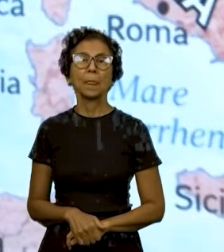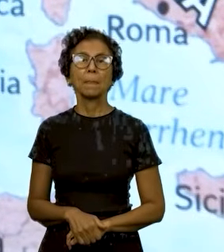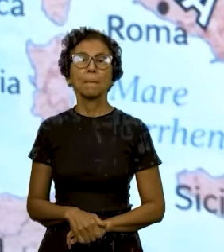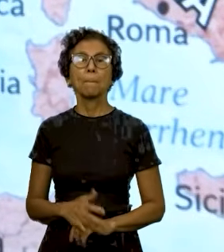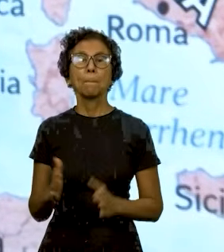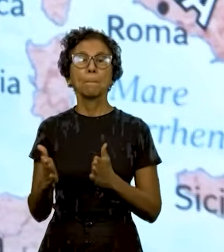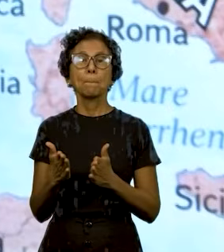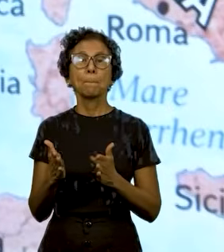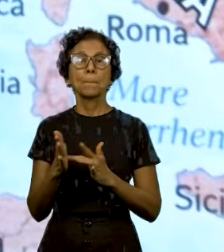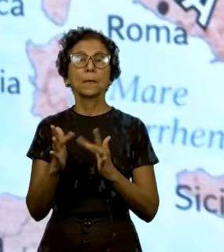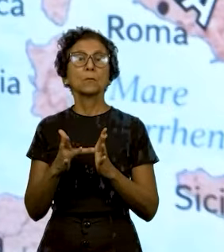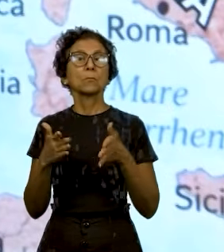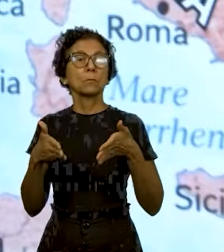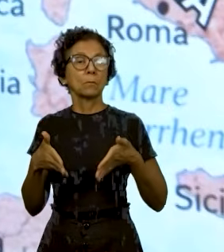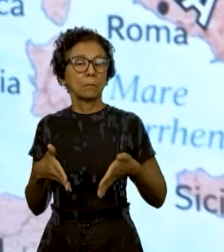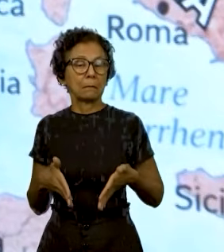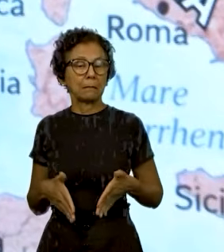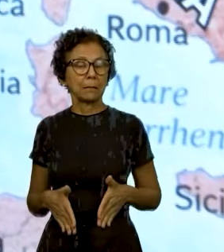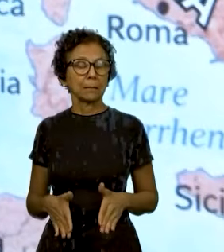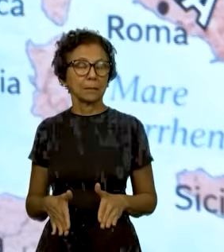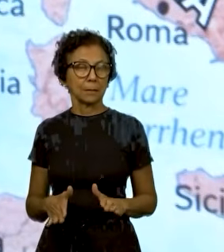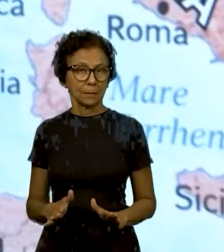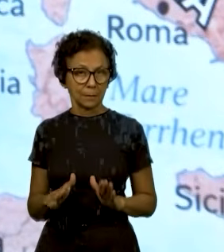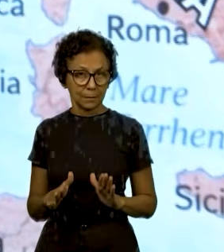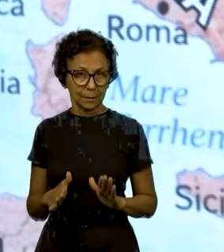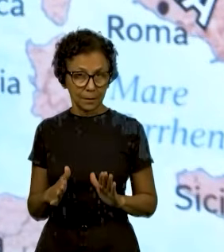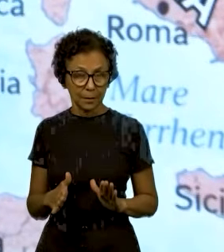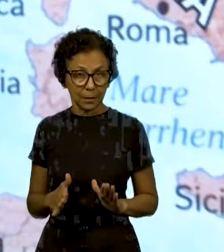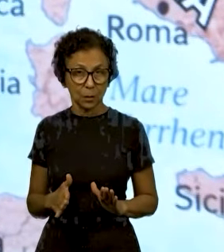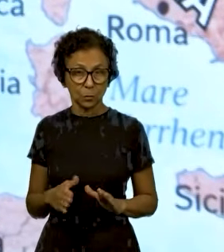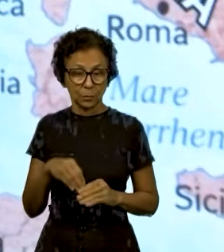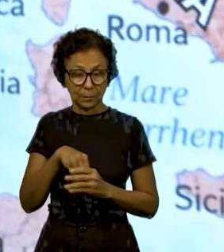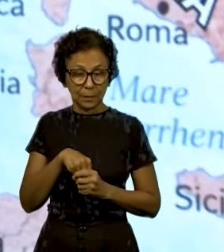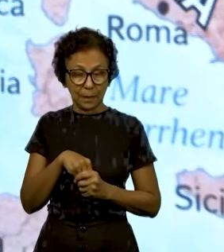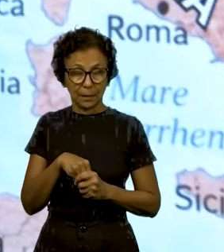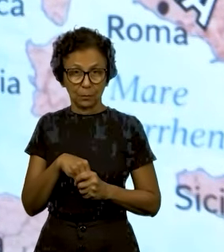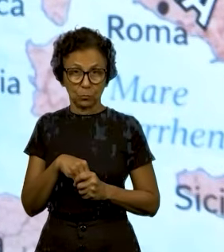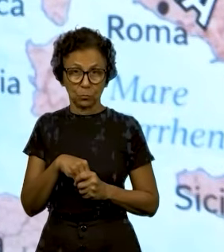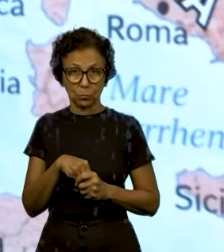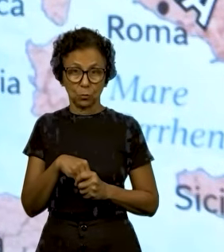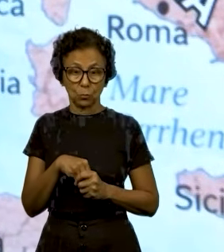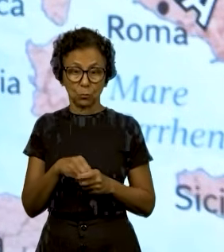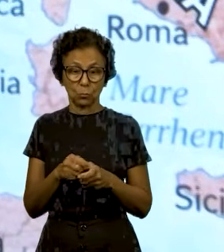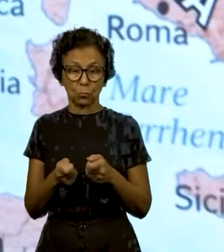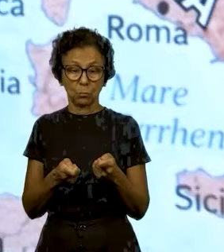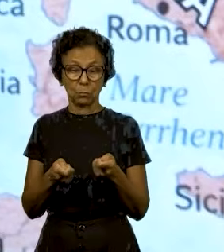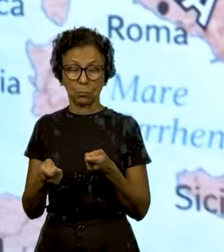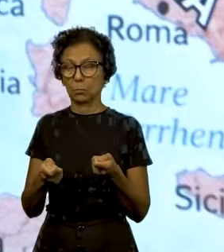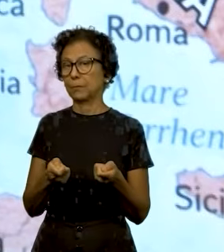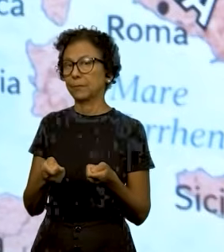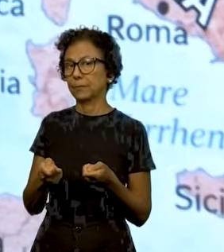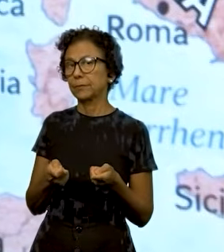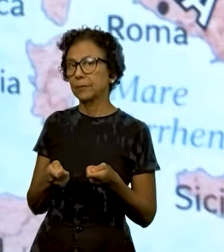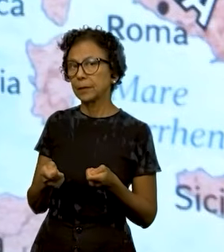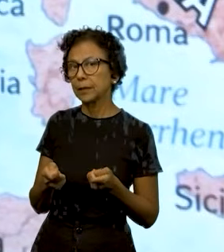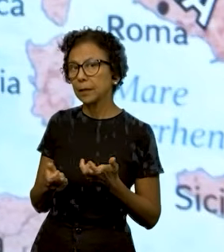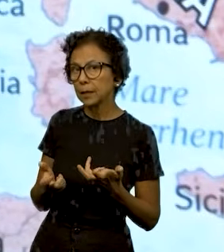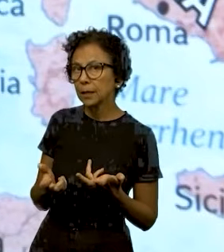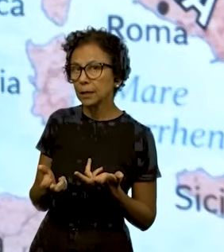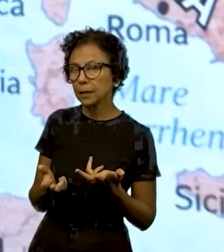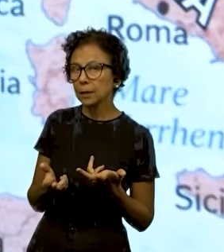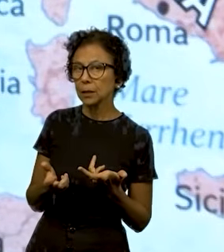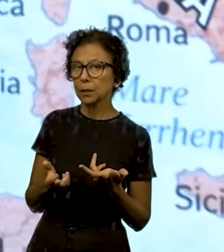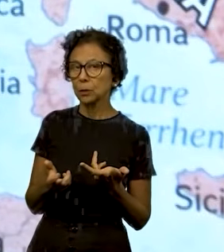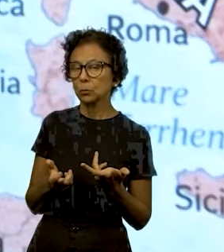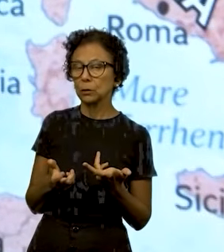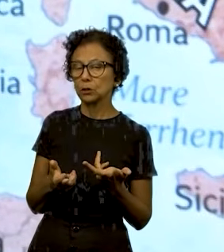vamos entender que é nesse domínio que Jesus vai nascer, em que havia um